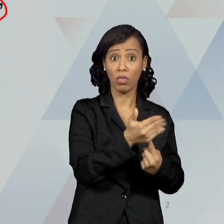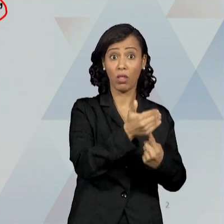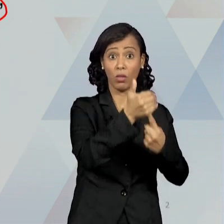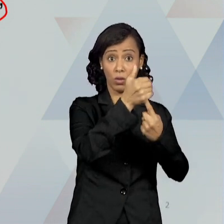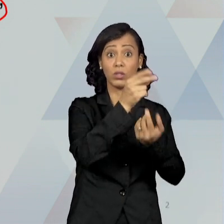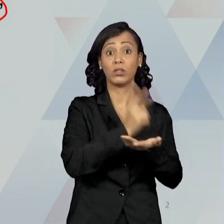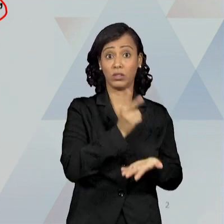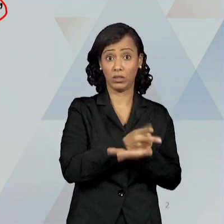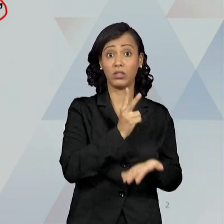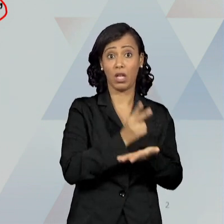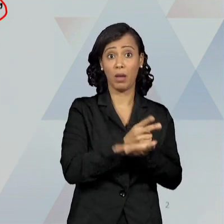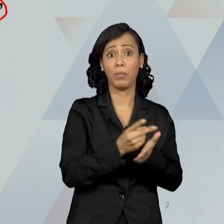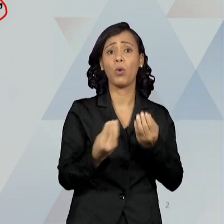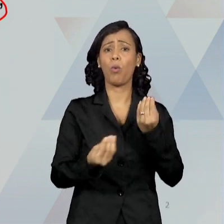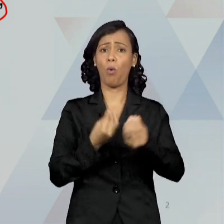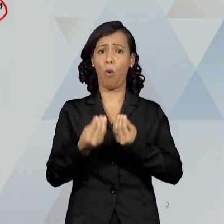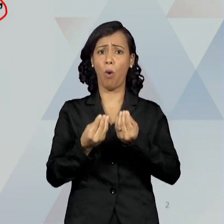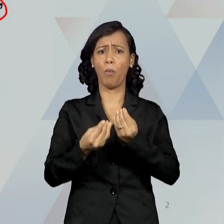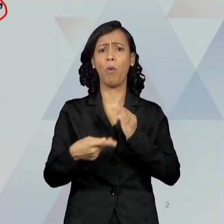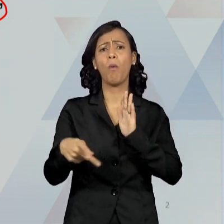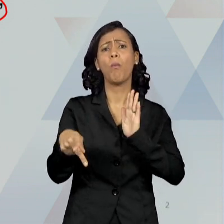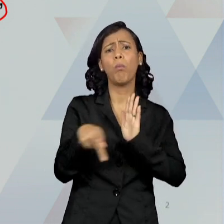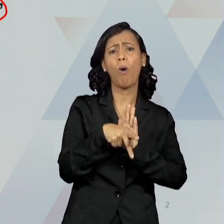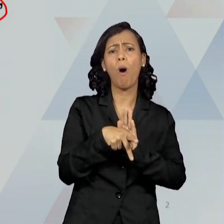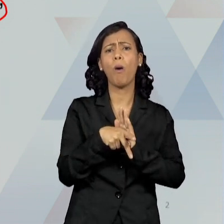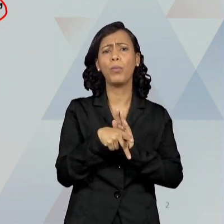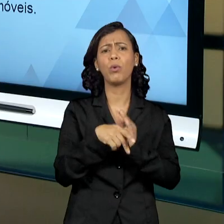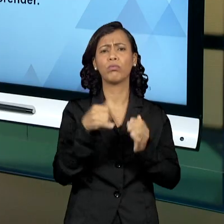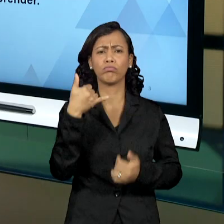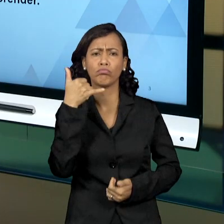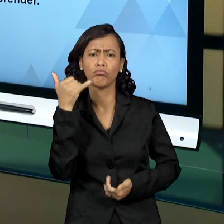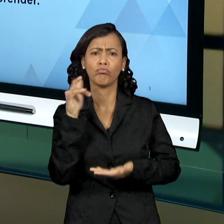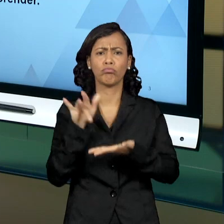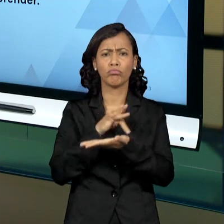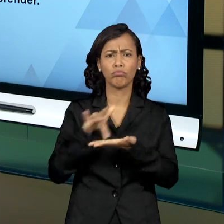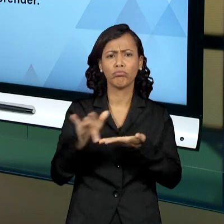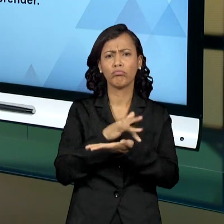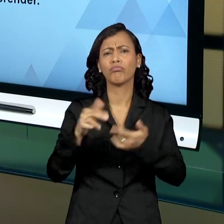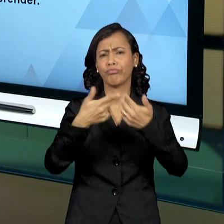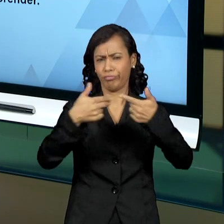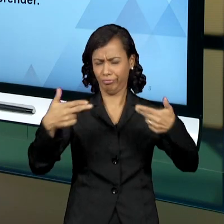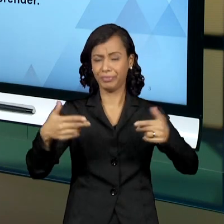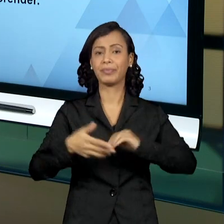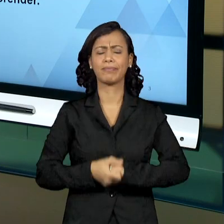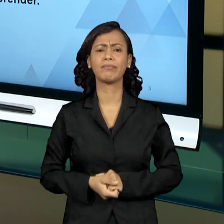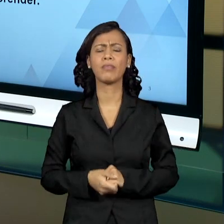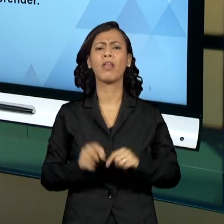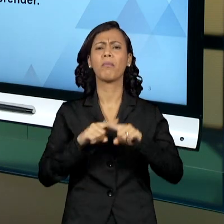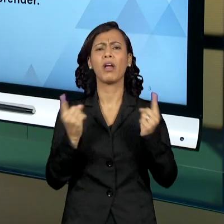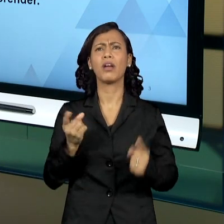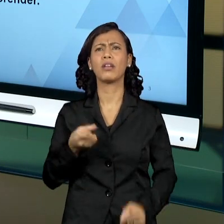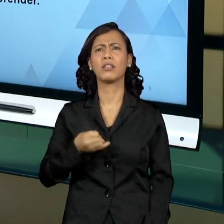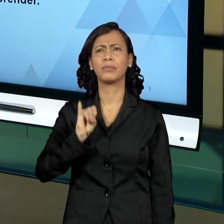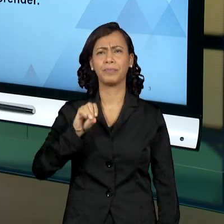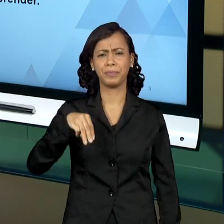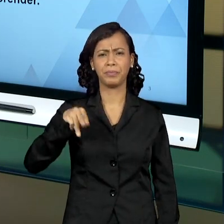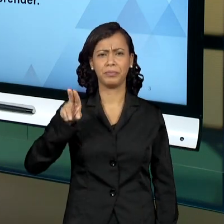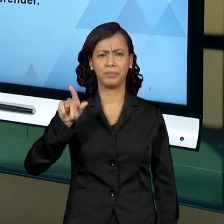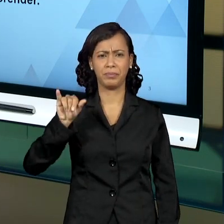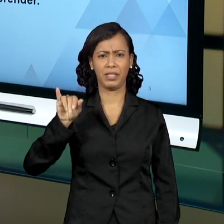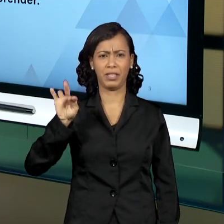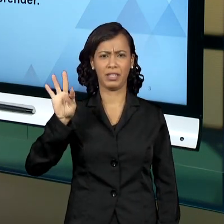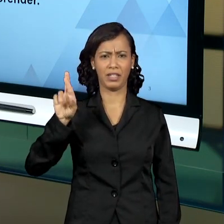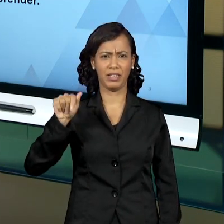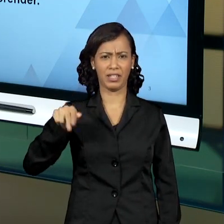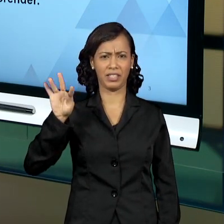comunicação, por meio de dispositivos móveis. E os imigrantes, então, o que seriam? Nós que